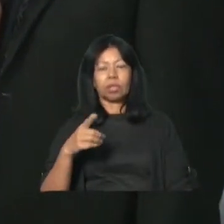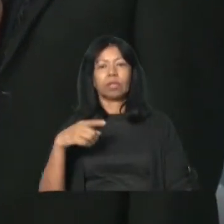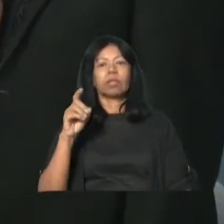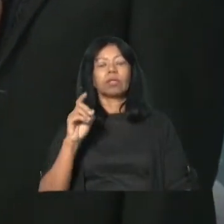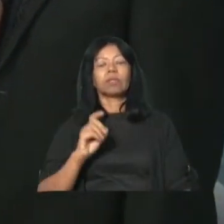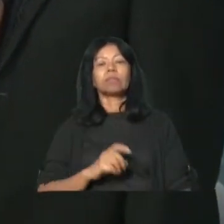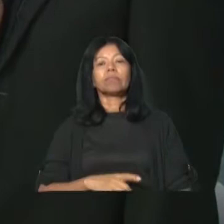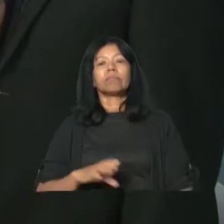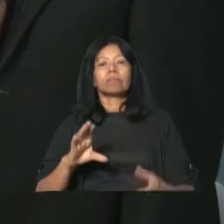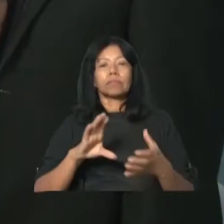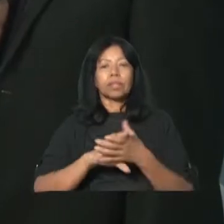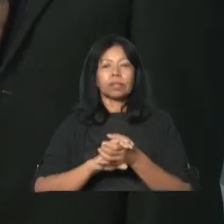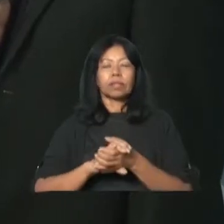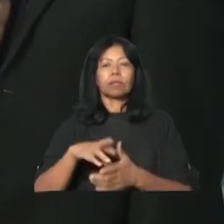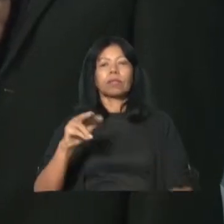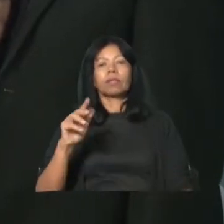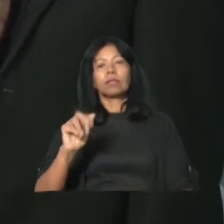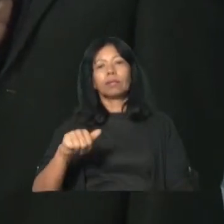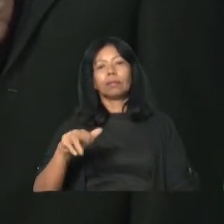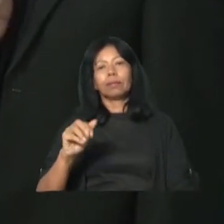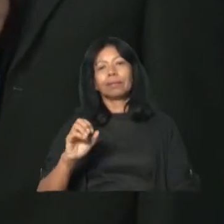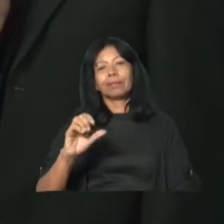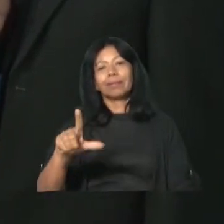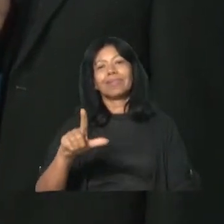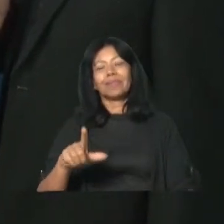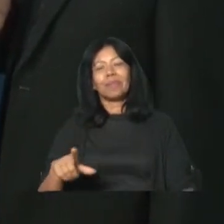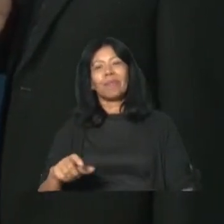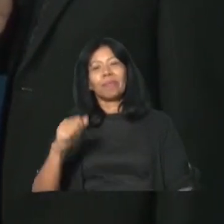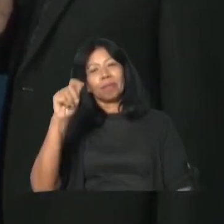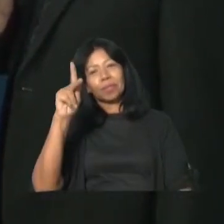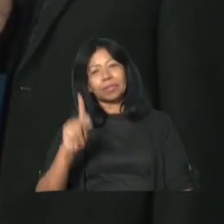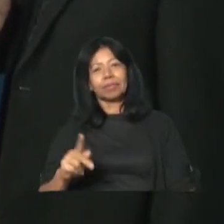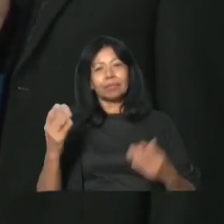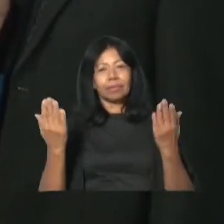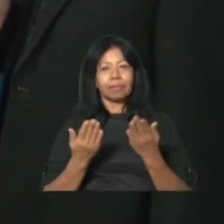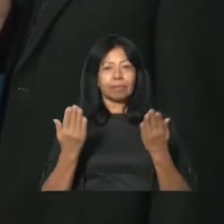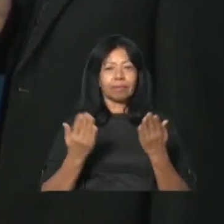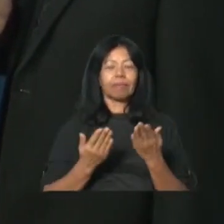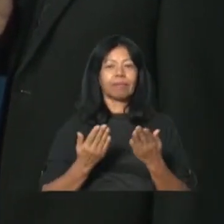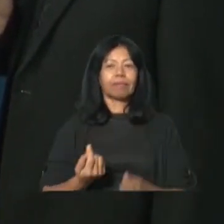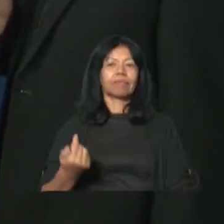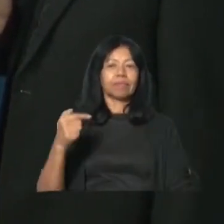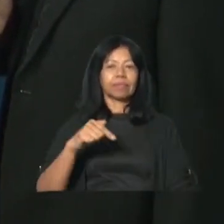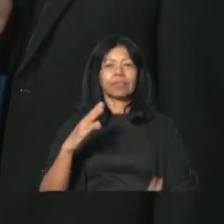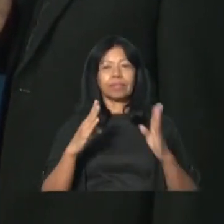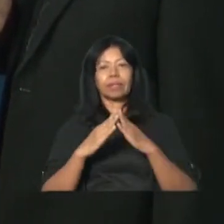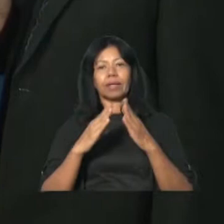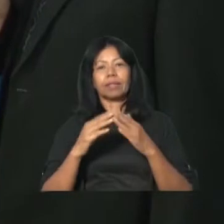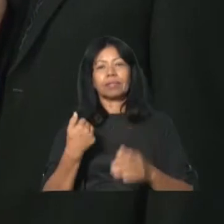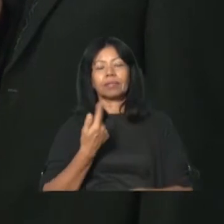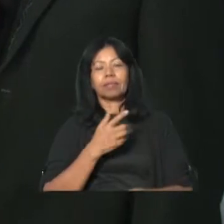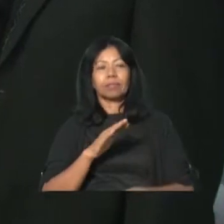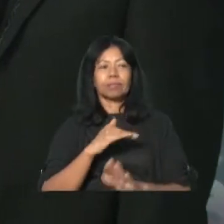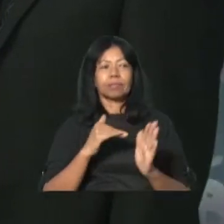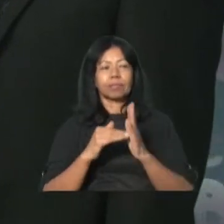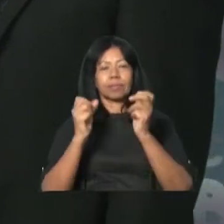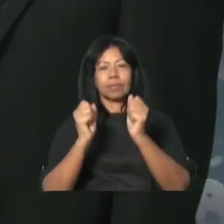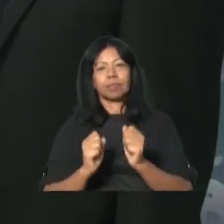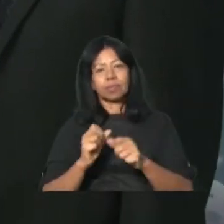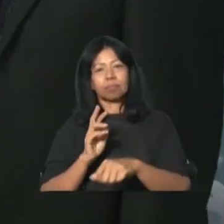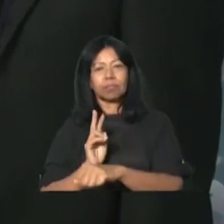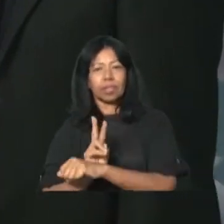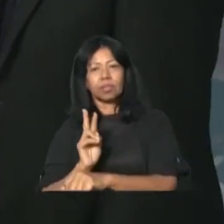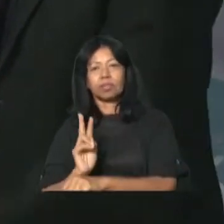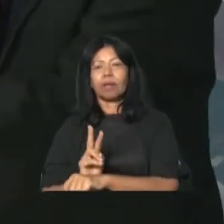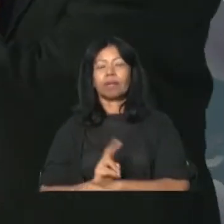servidora aposentada aqui da Câmara, aposentou agora, nesse mandato meu como presidente. Mas todo o suporte que nós aqui da Câmara, eu e todos os vereadores, puder dar, nós vamos